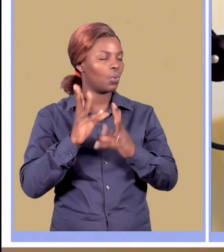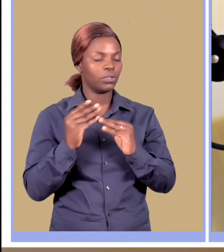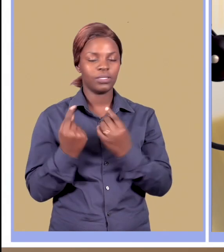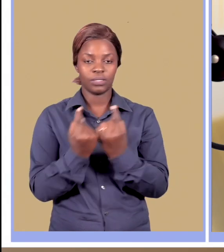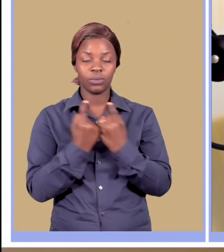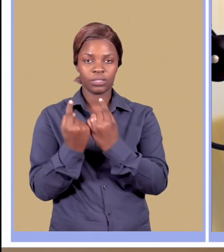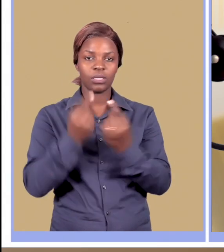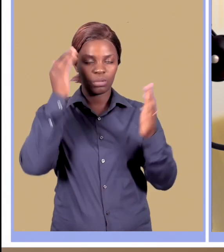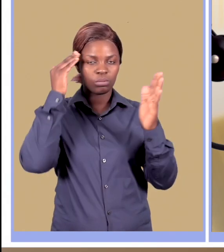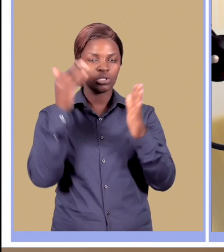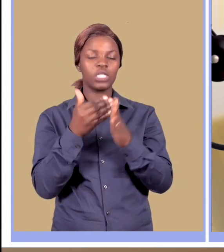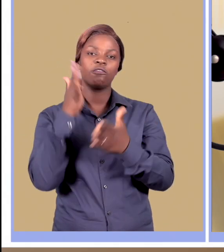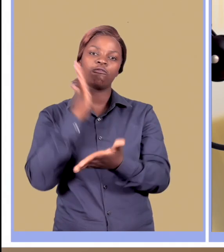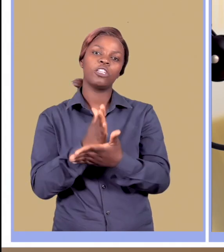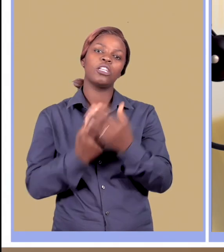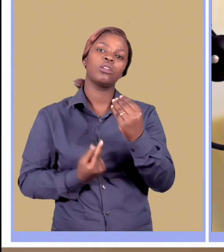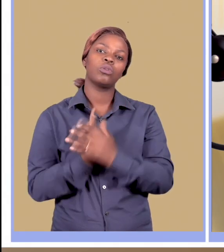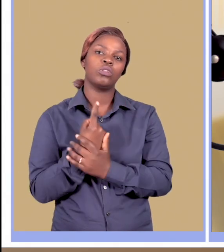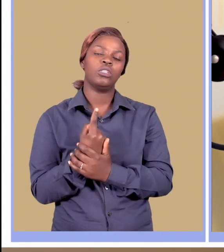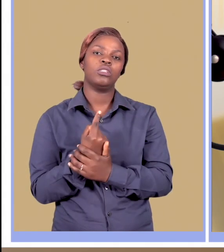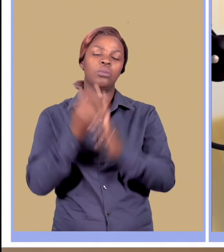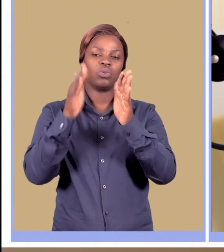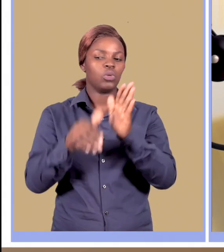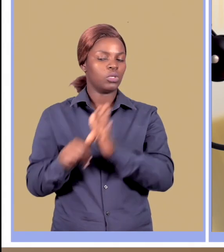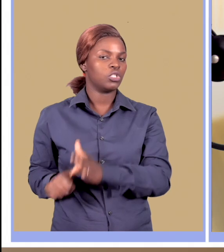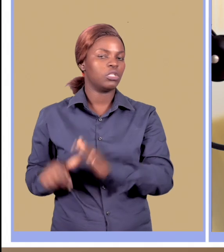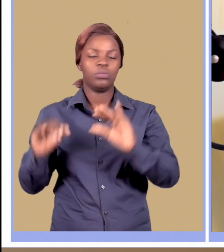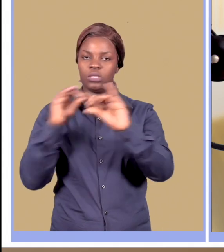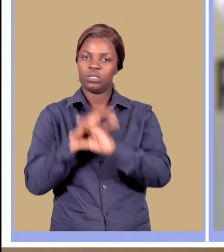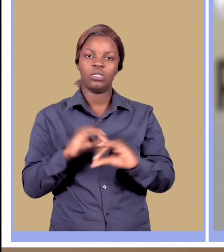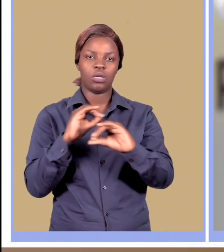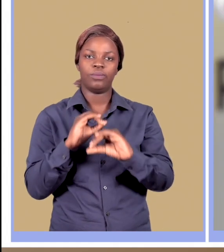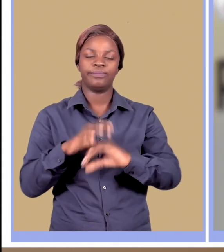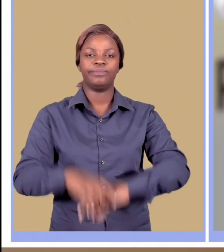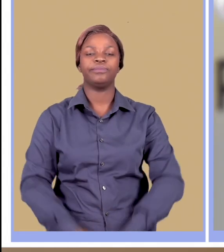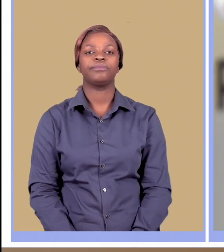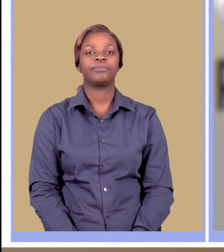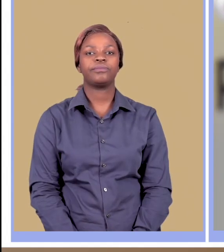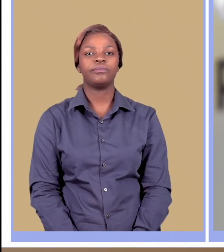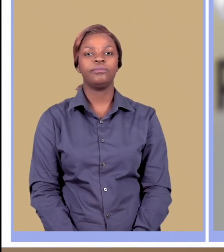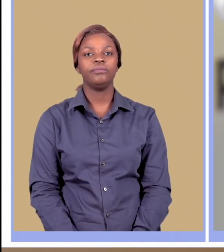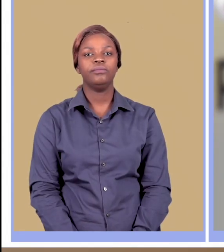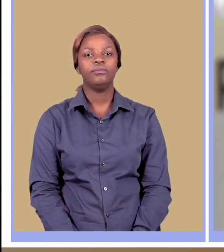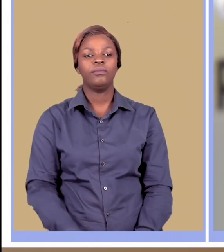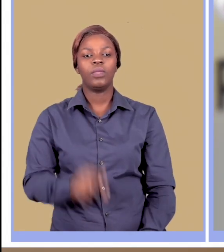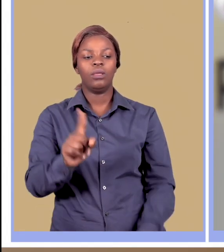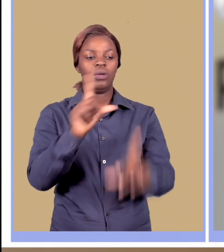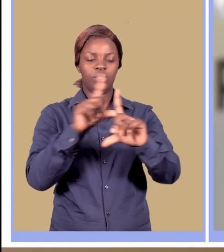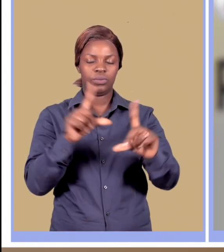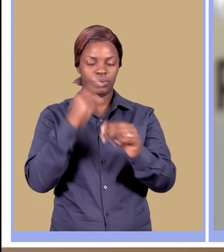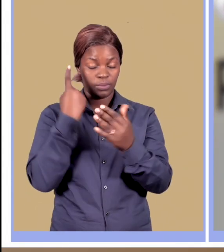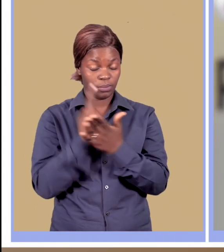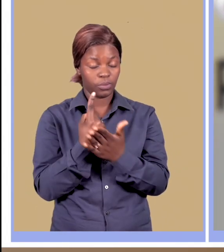níveis para que isto seja uma realidade, para que ninguém fique para trás. É um ponto sensível